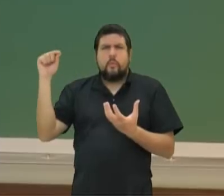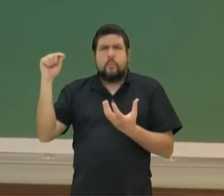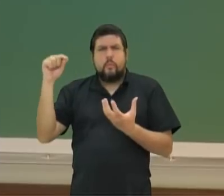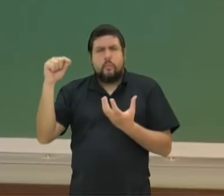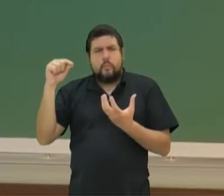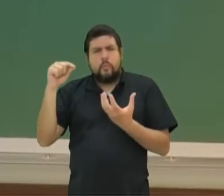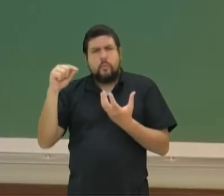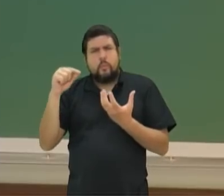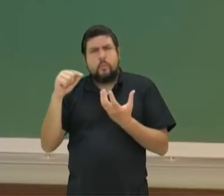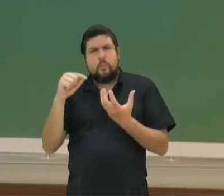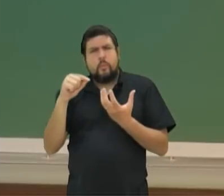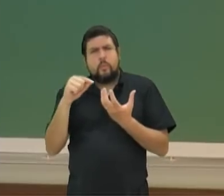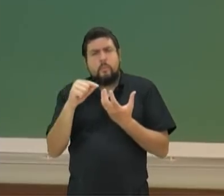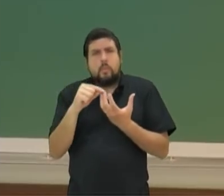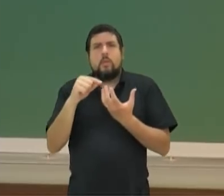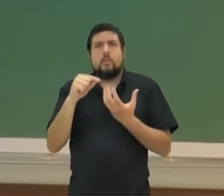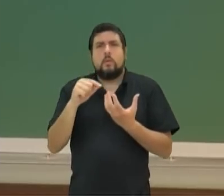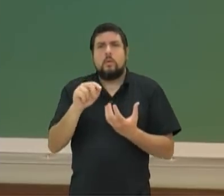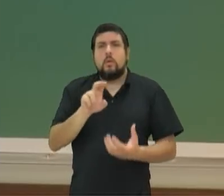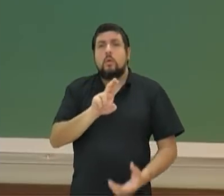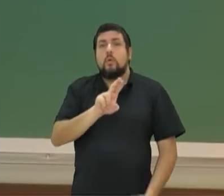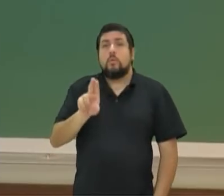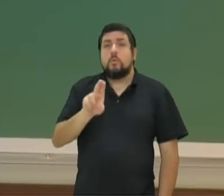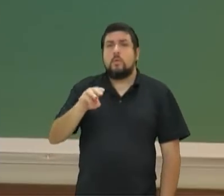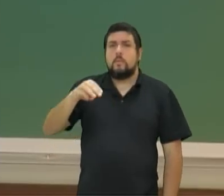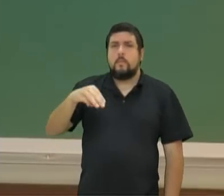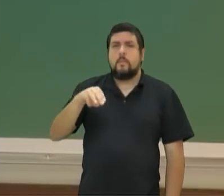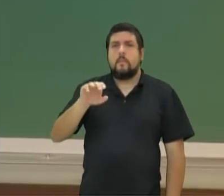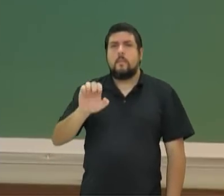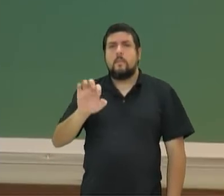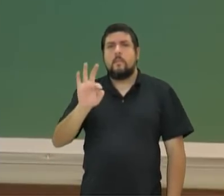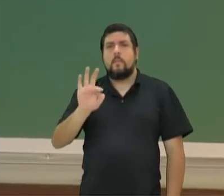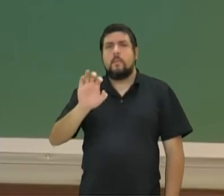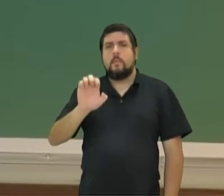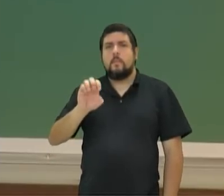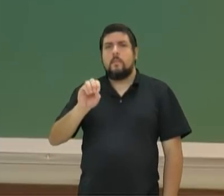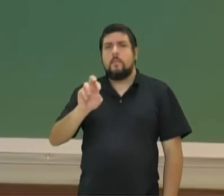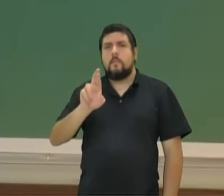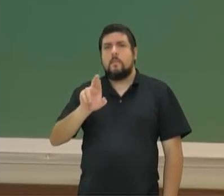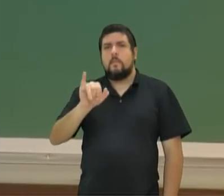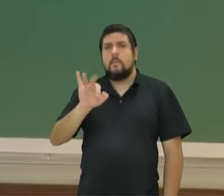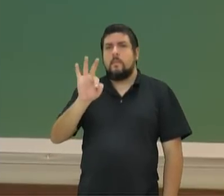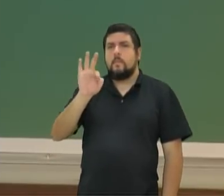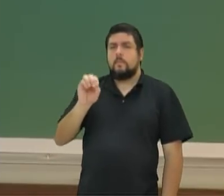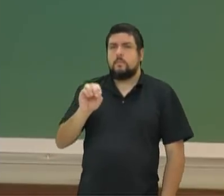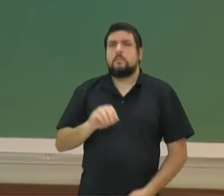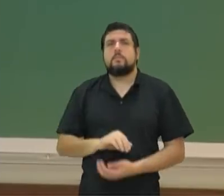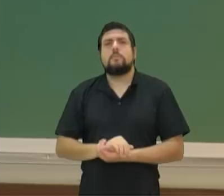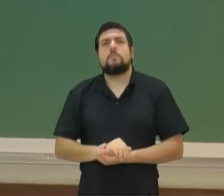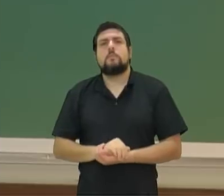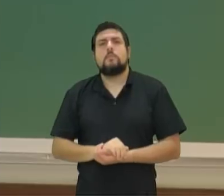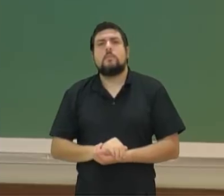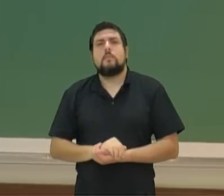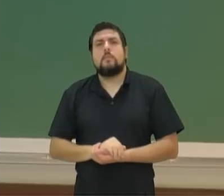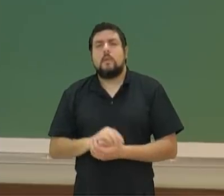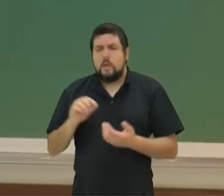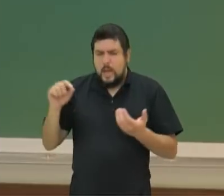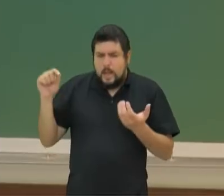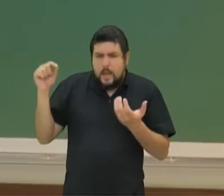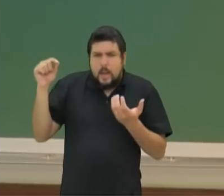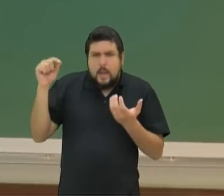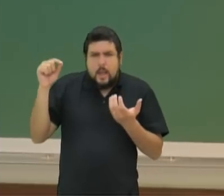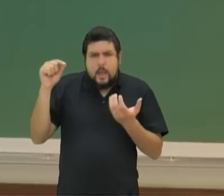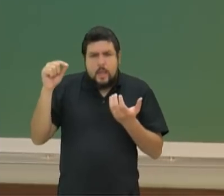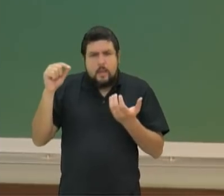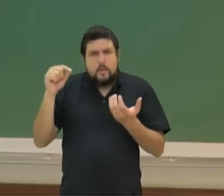ele de meteorito. Então, esse corpo celeste, ele é o mesmo que estava lá em cima no espaço. Mas conforme